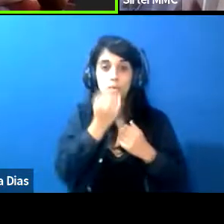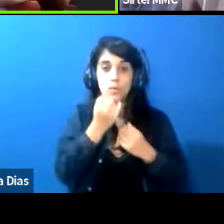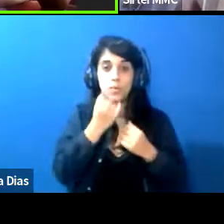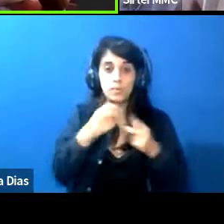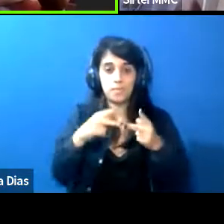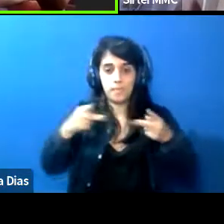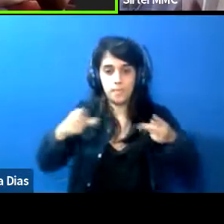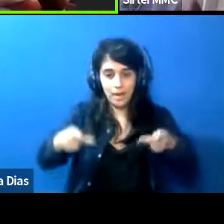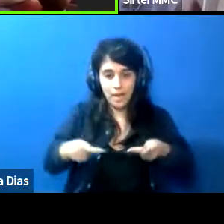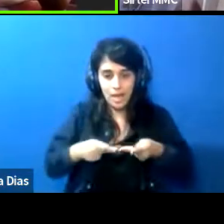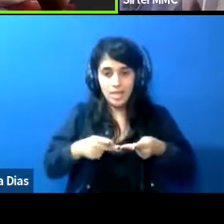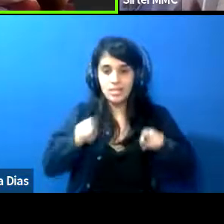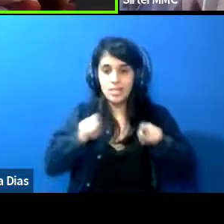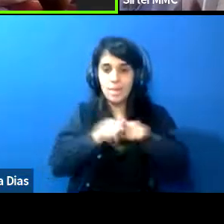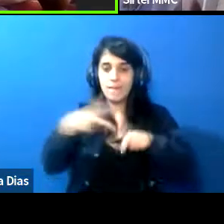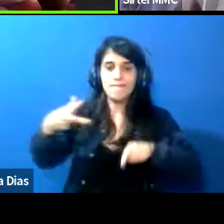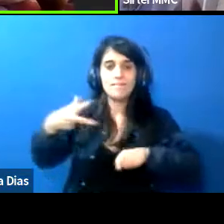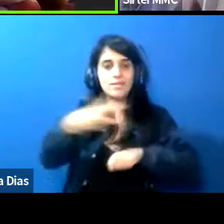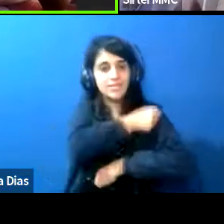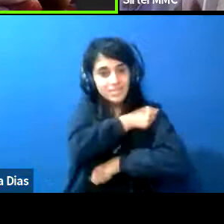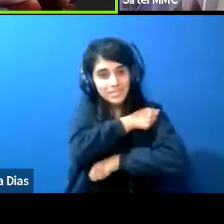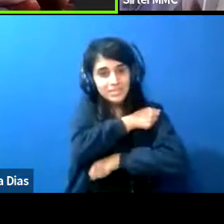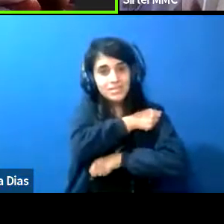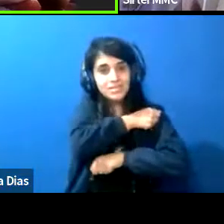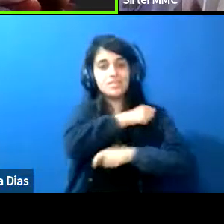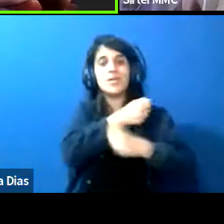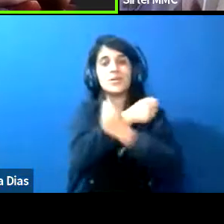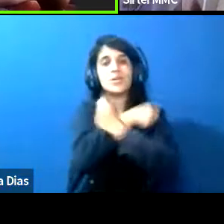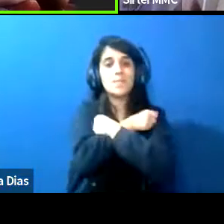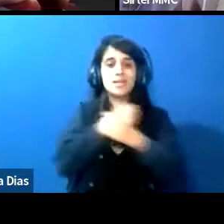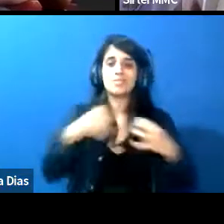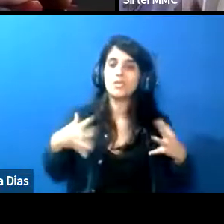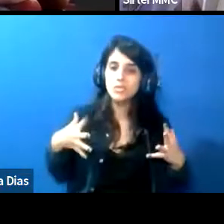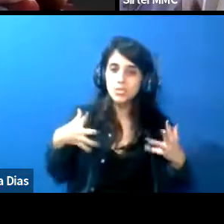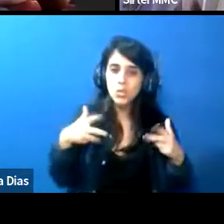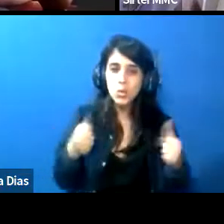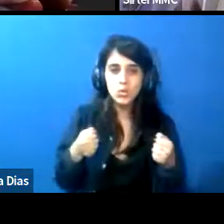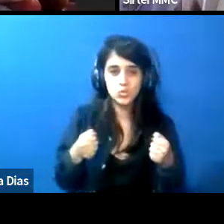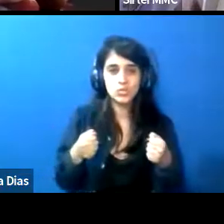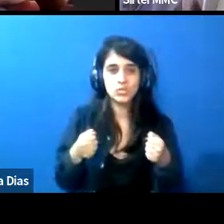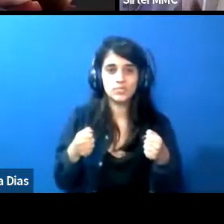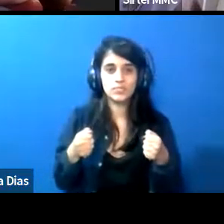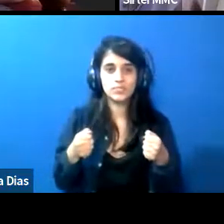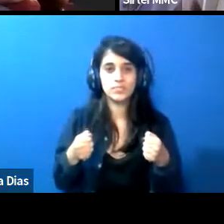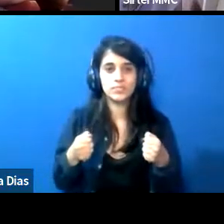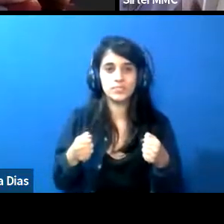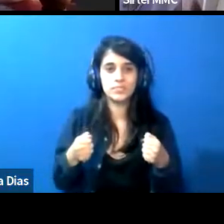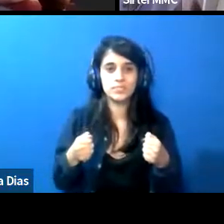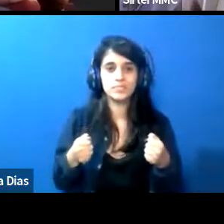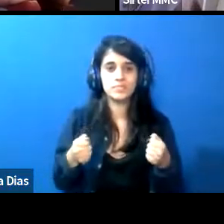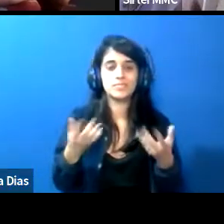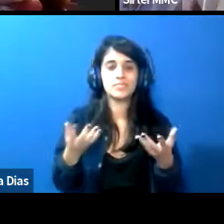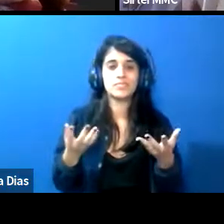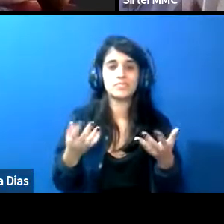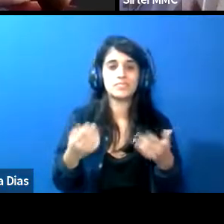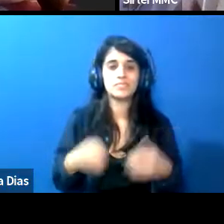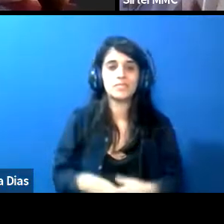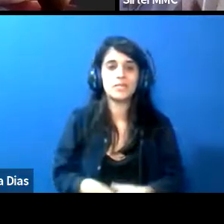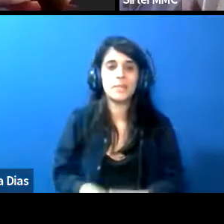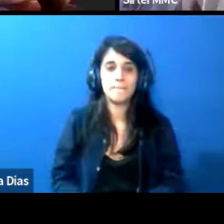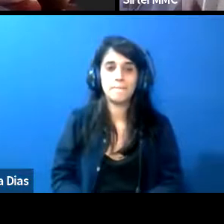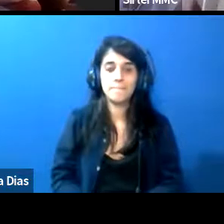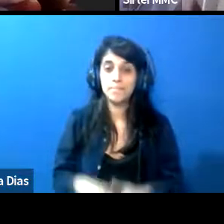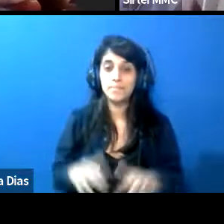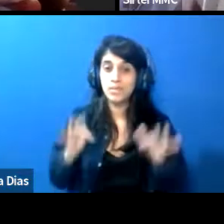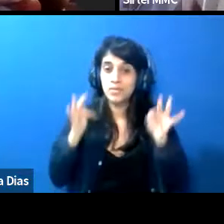e todas, né? Um abração muito forte. Obrigada, Leia. Quero logo tomar uma cuia com você,